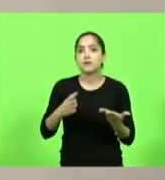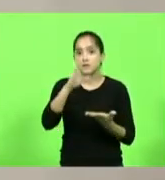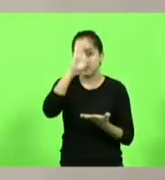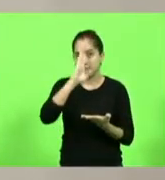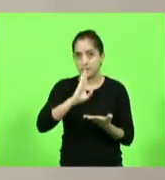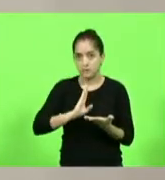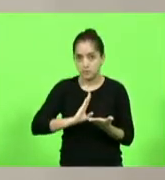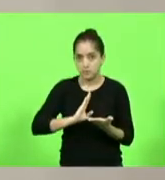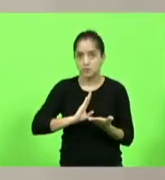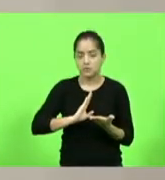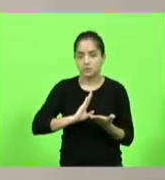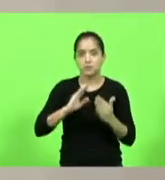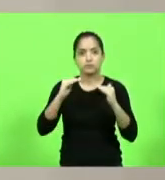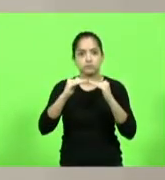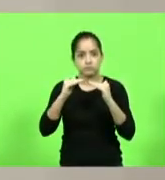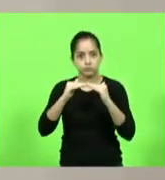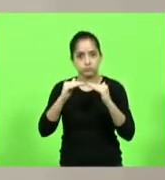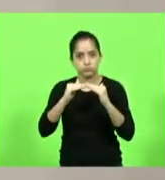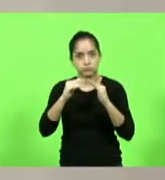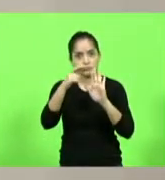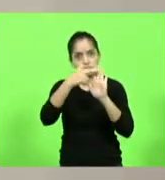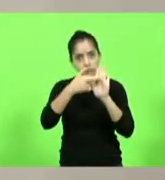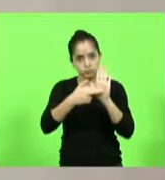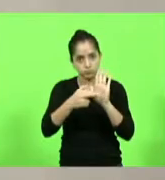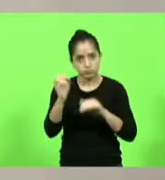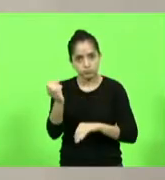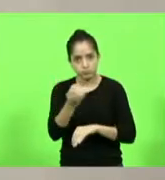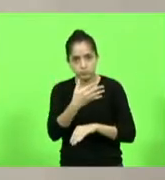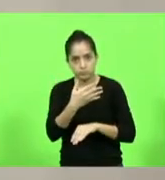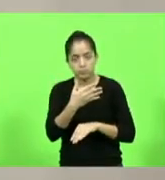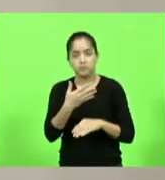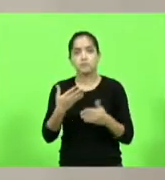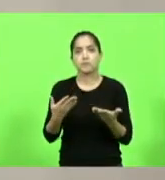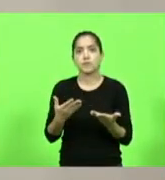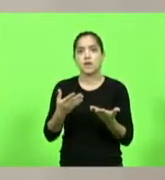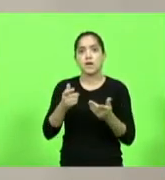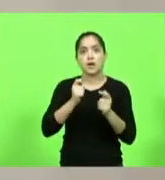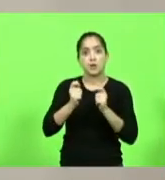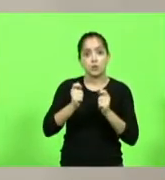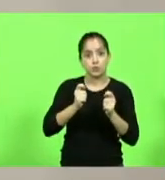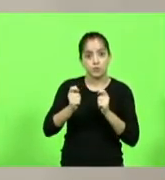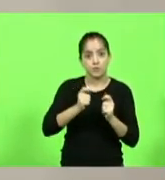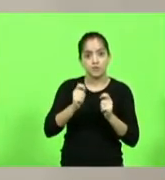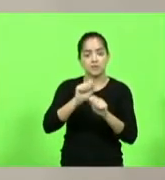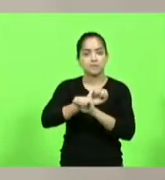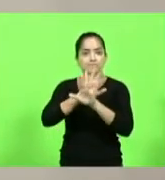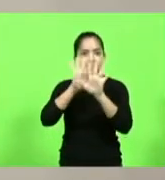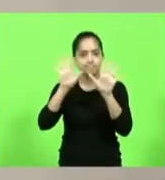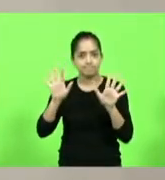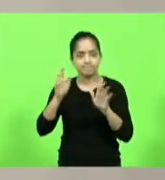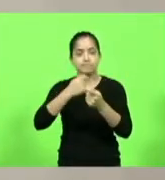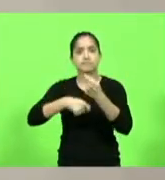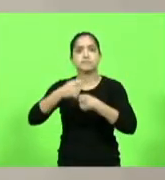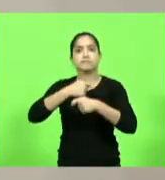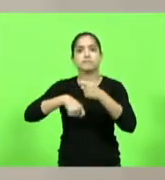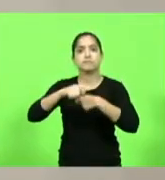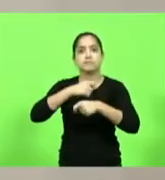e coaduna com os princípios da inovação, da economicidade, da transparência administrativa,